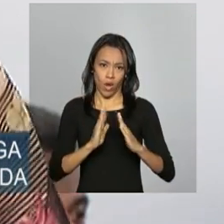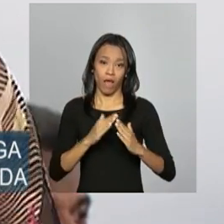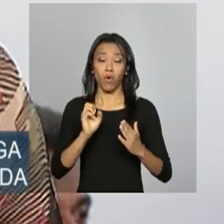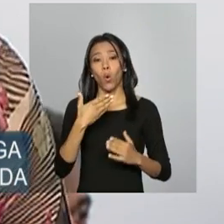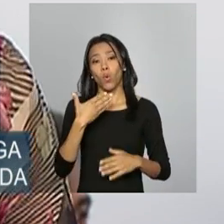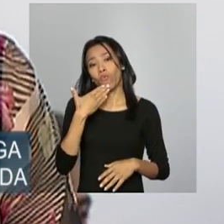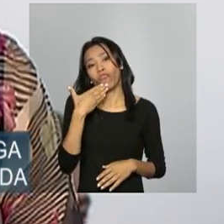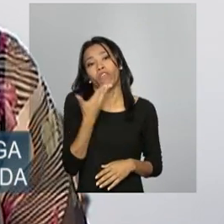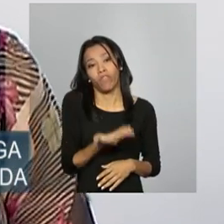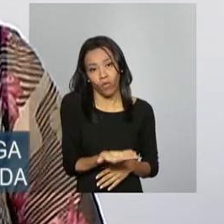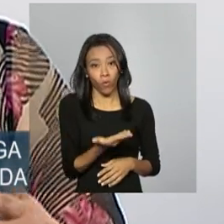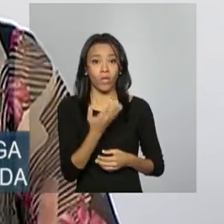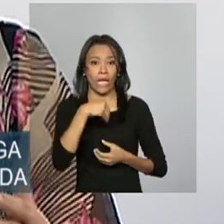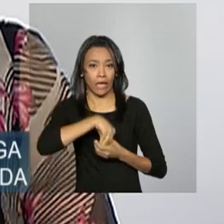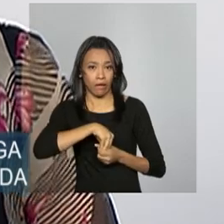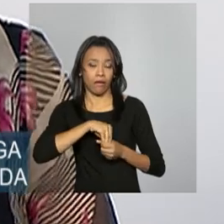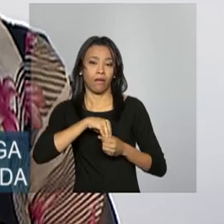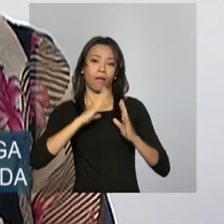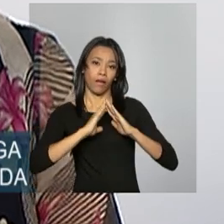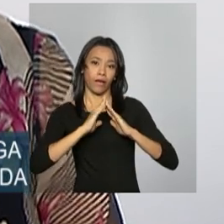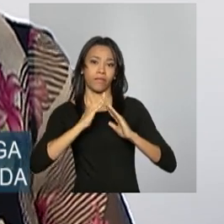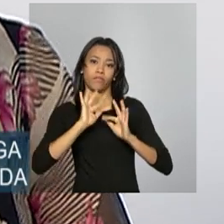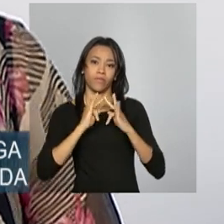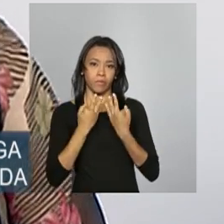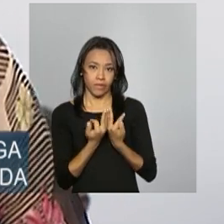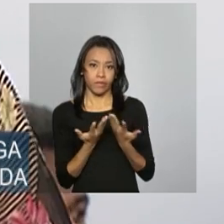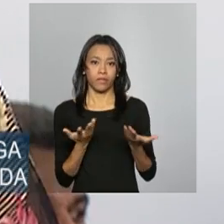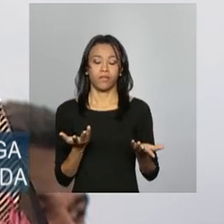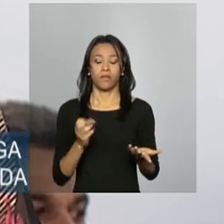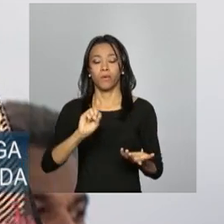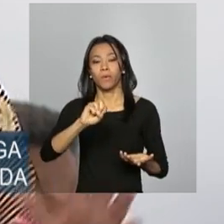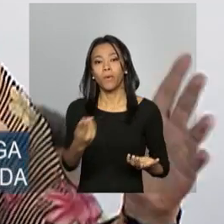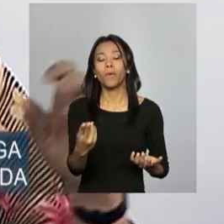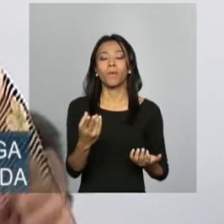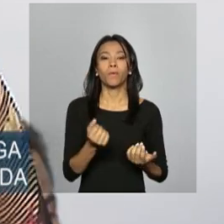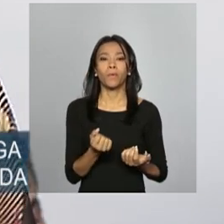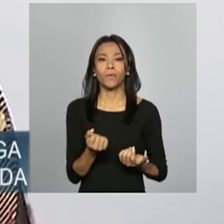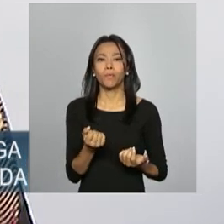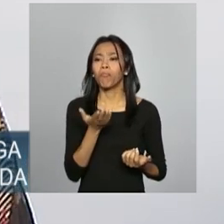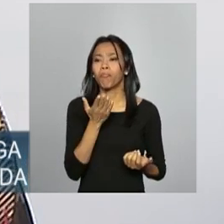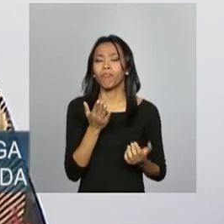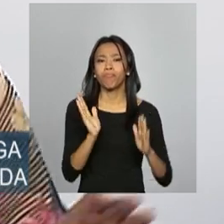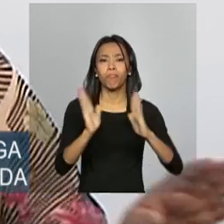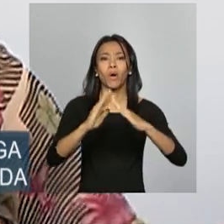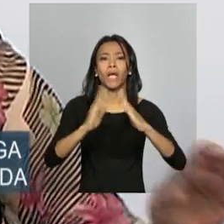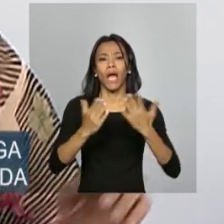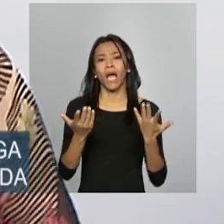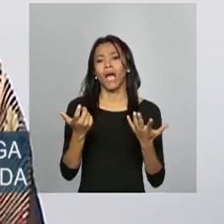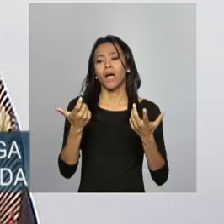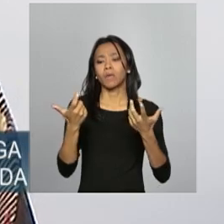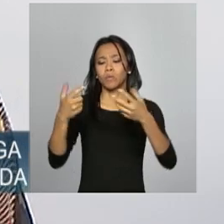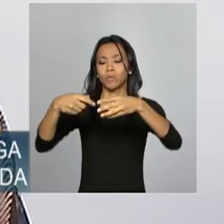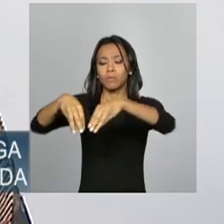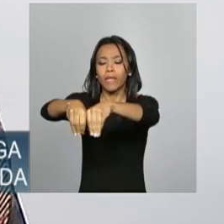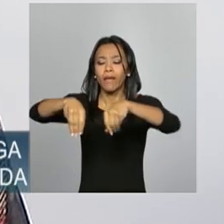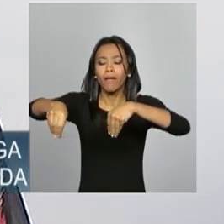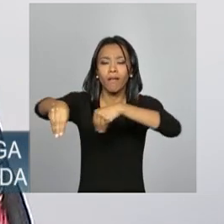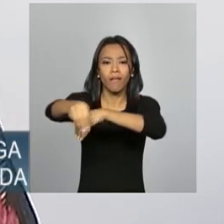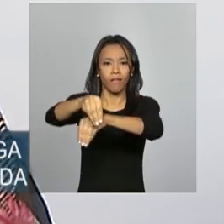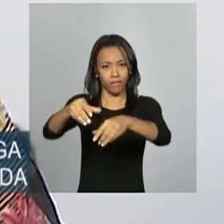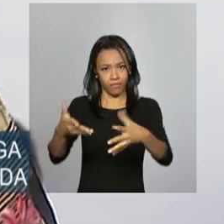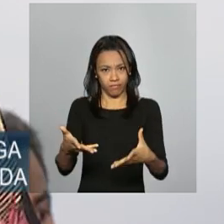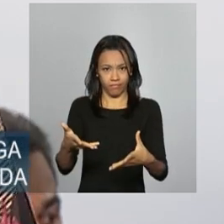favor, ou então morar num cantinho, num terreno